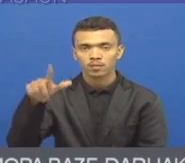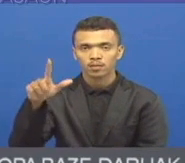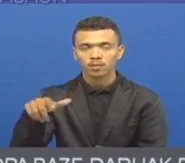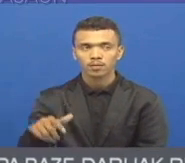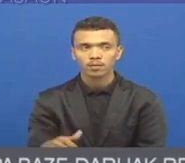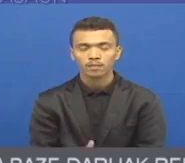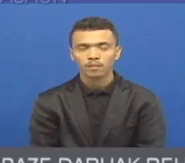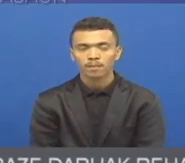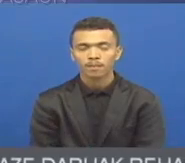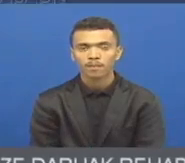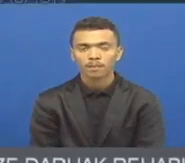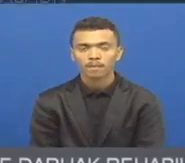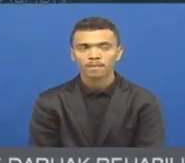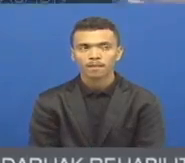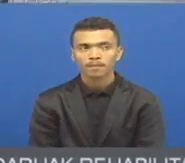tarde.